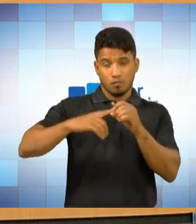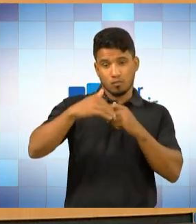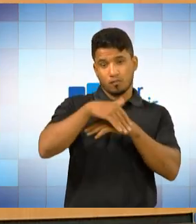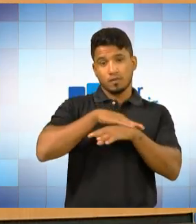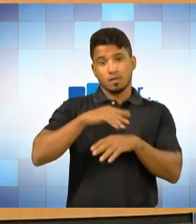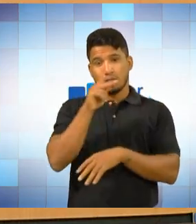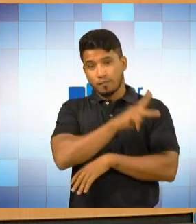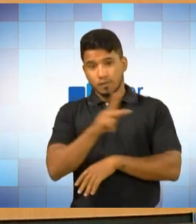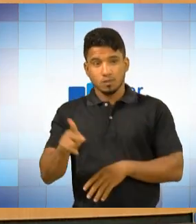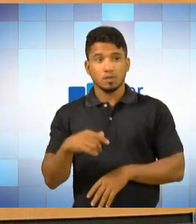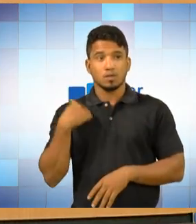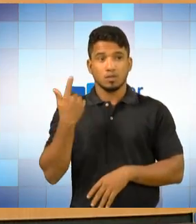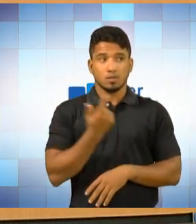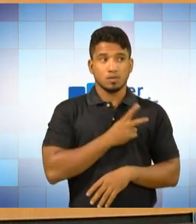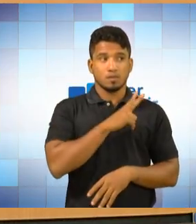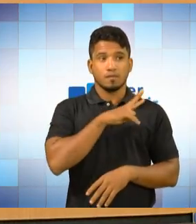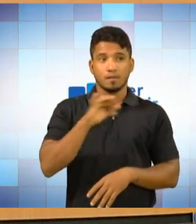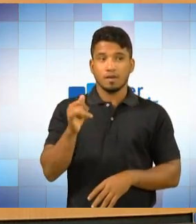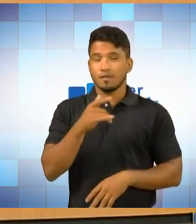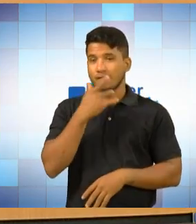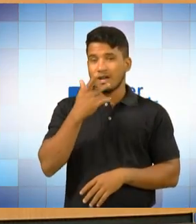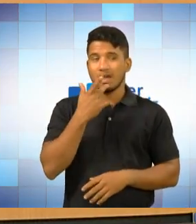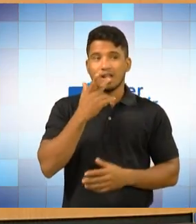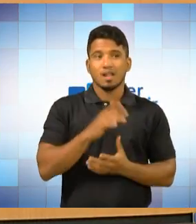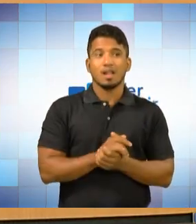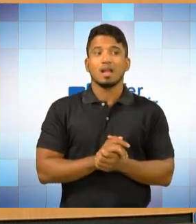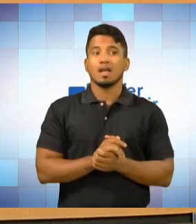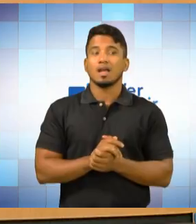a gente vai falar sobre, falam muito em